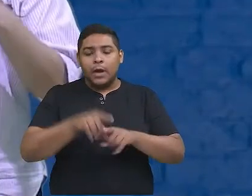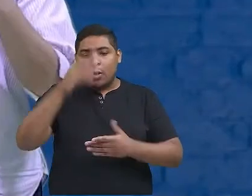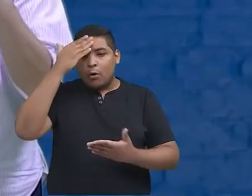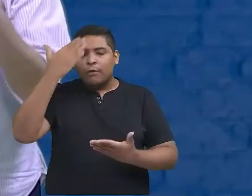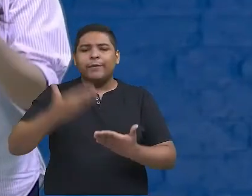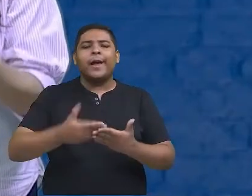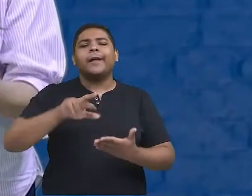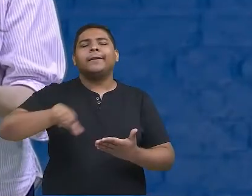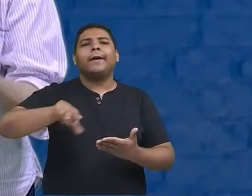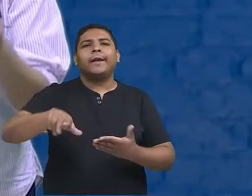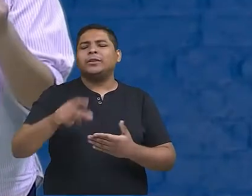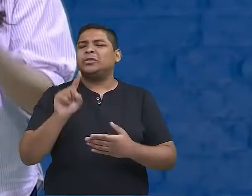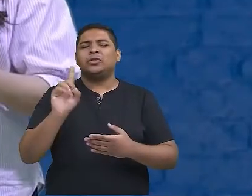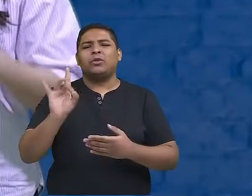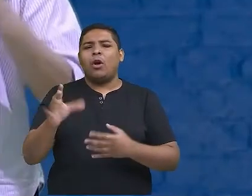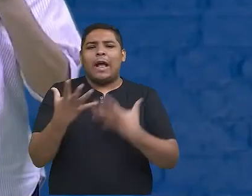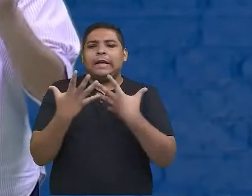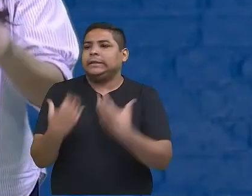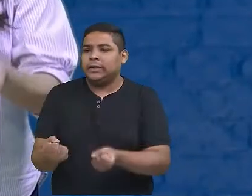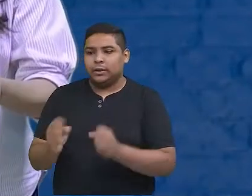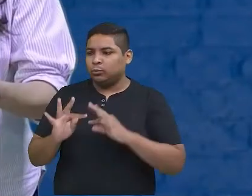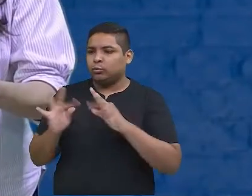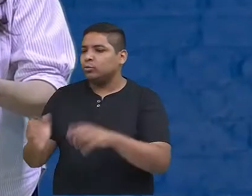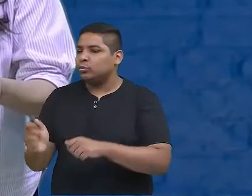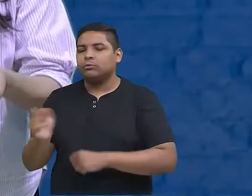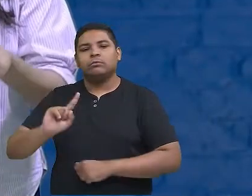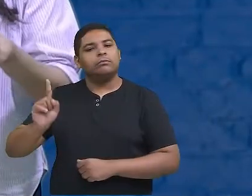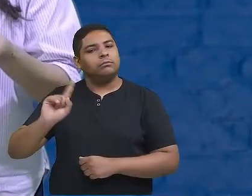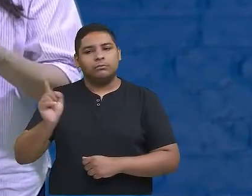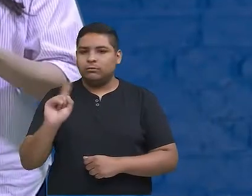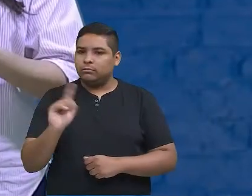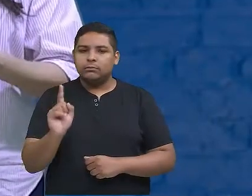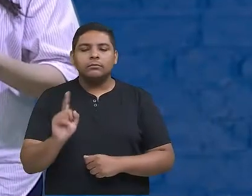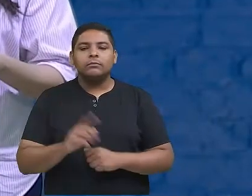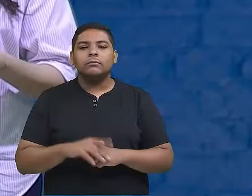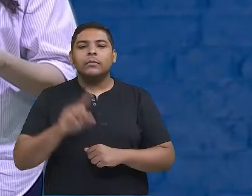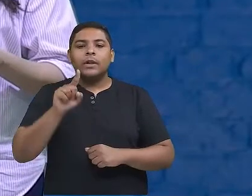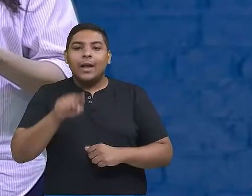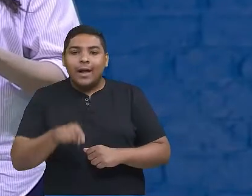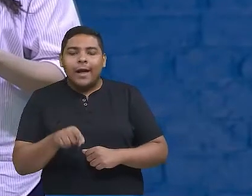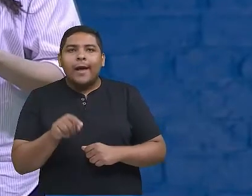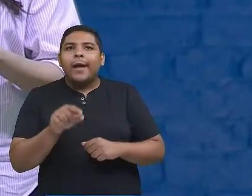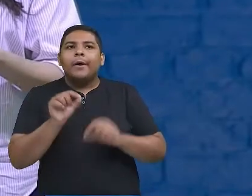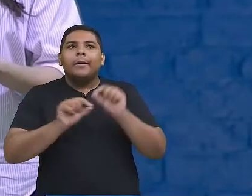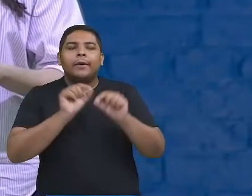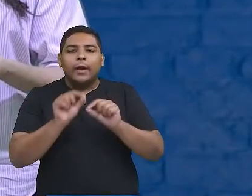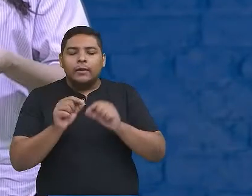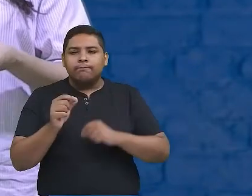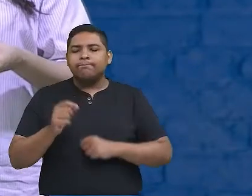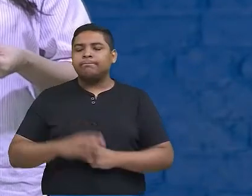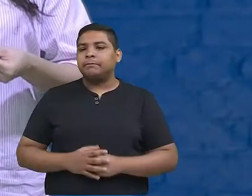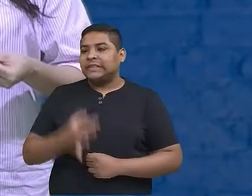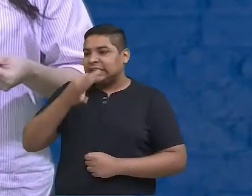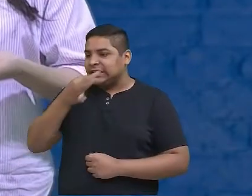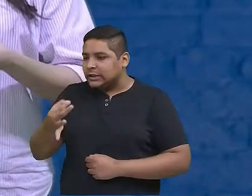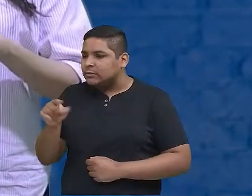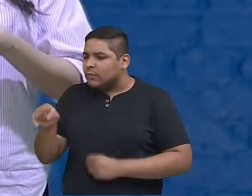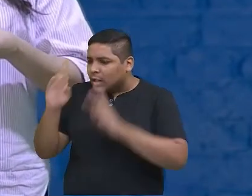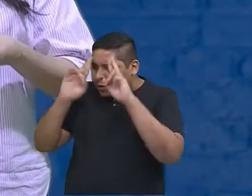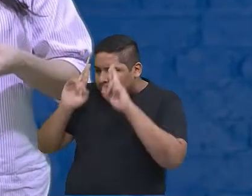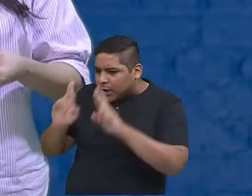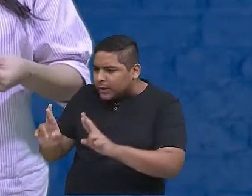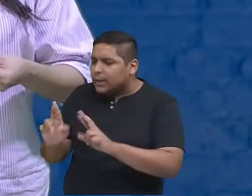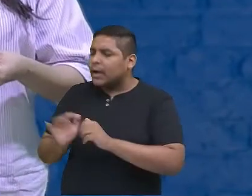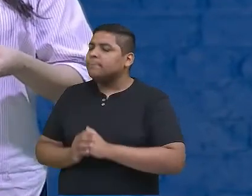dizer aceitar tudo que venha do próximo, mas é ter aquela visão crítica, ou seja, respeitar,